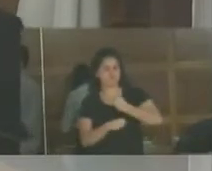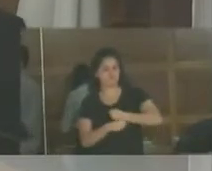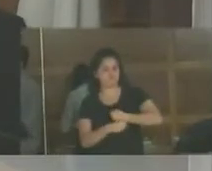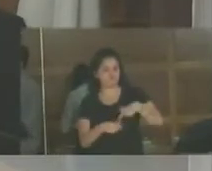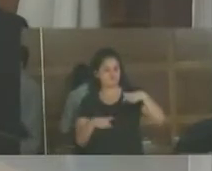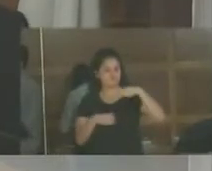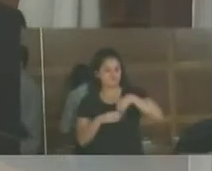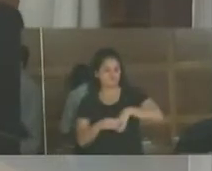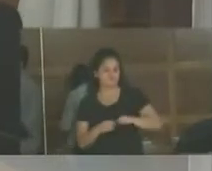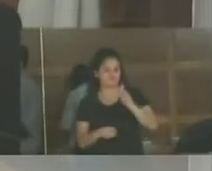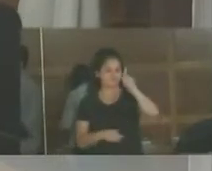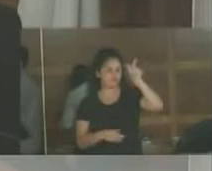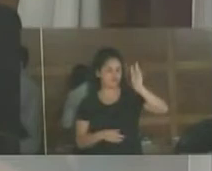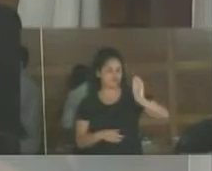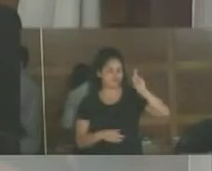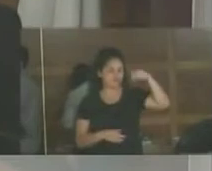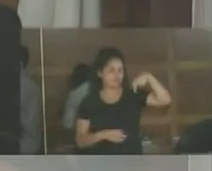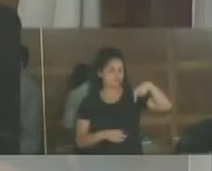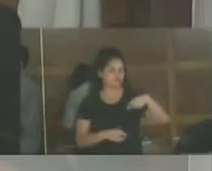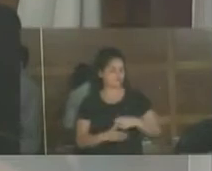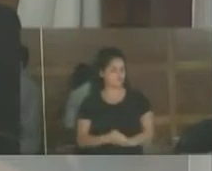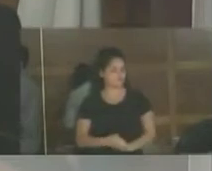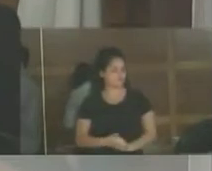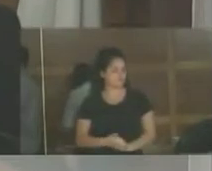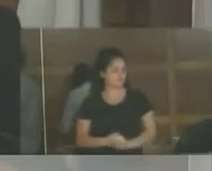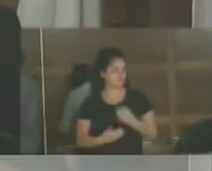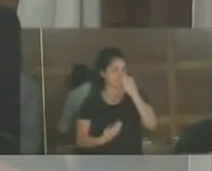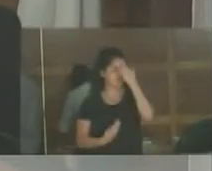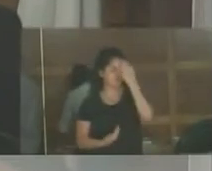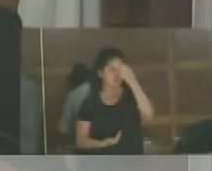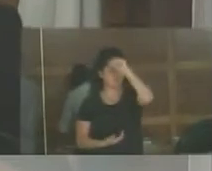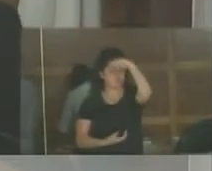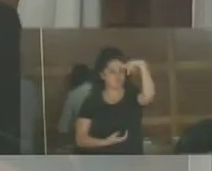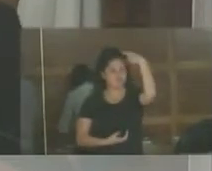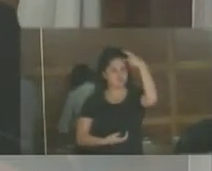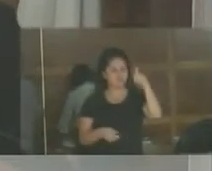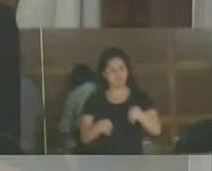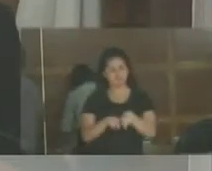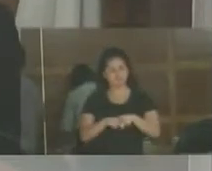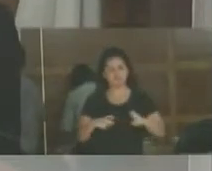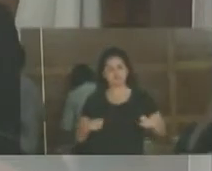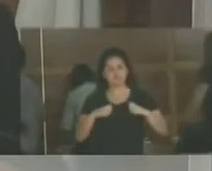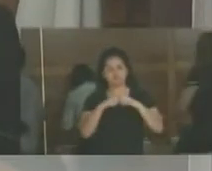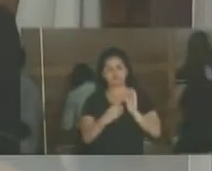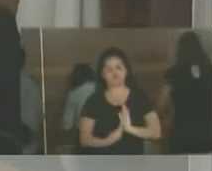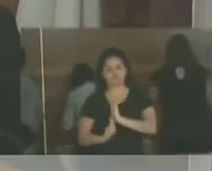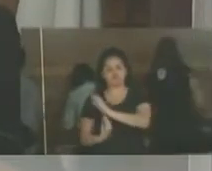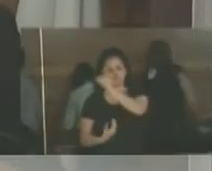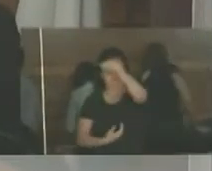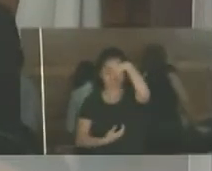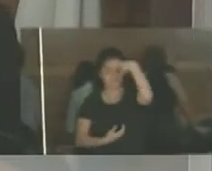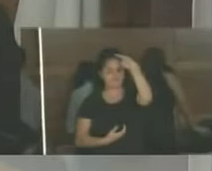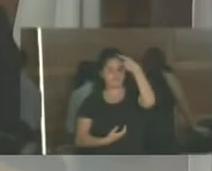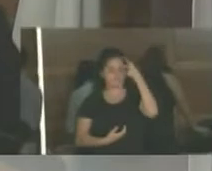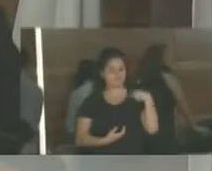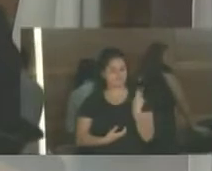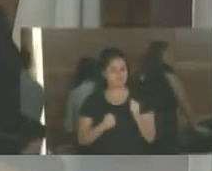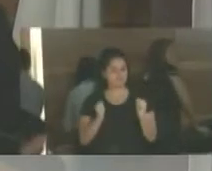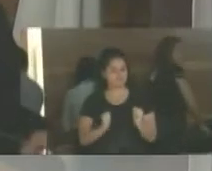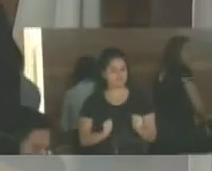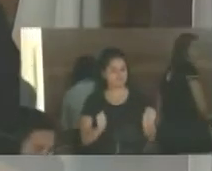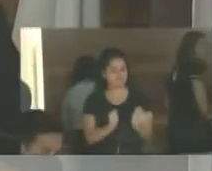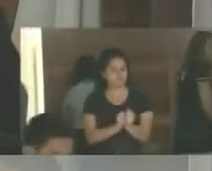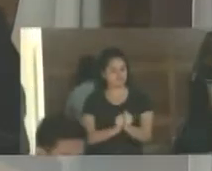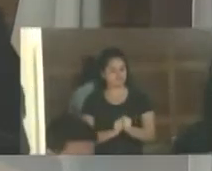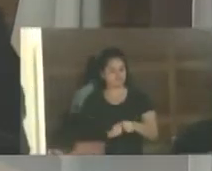ao Executivo e a essa casa que tem apoiado aí o nosso prefeito para que a gente consigamos junto realizar esses projetos